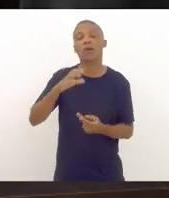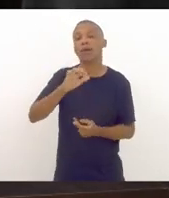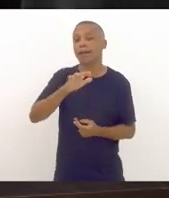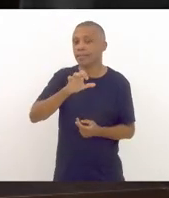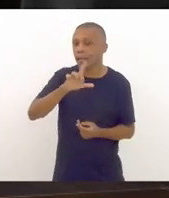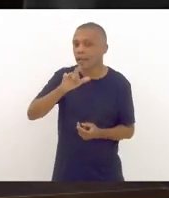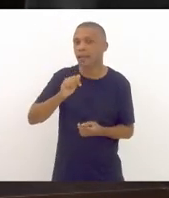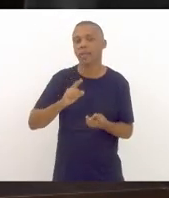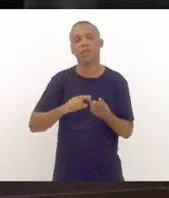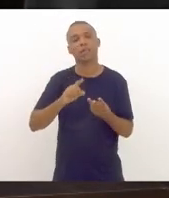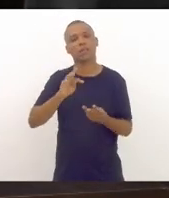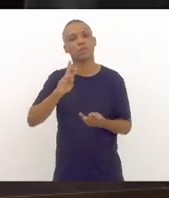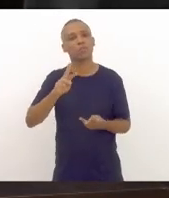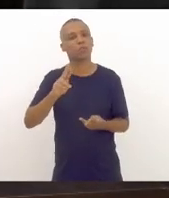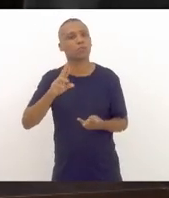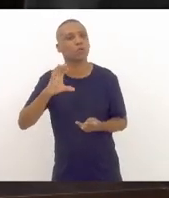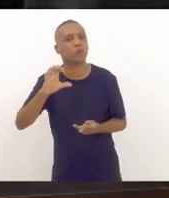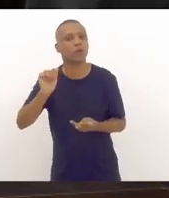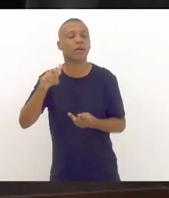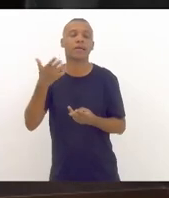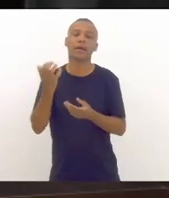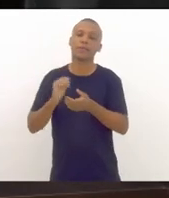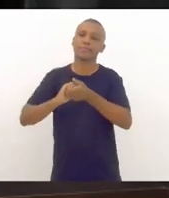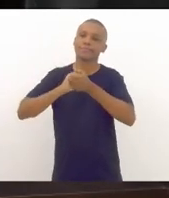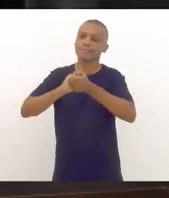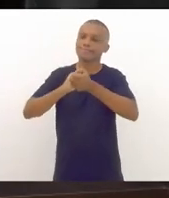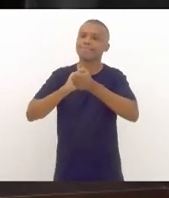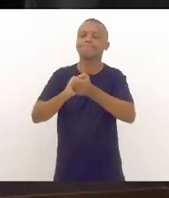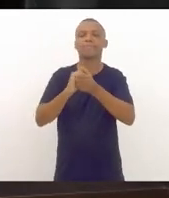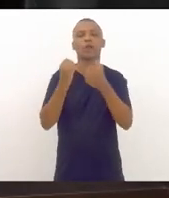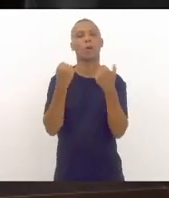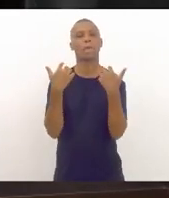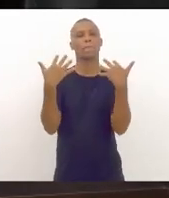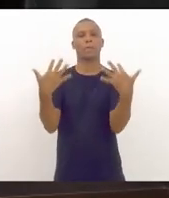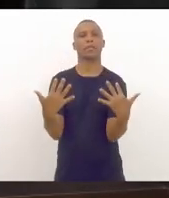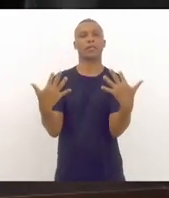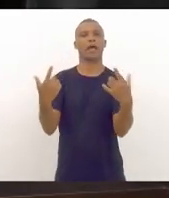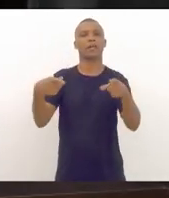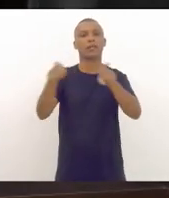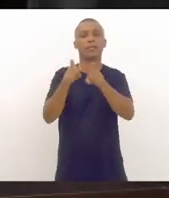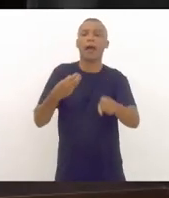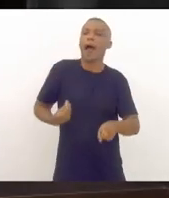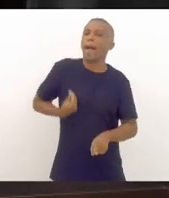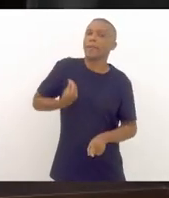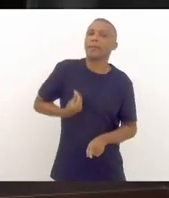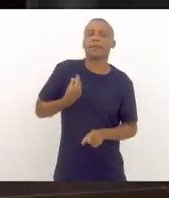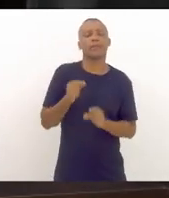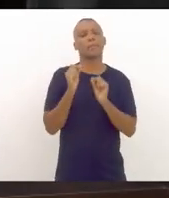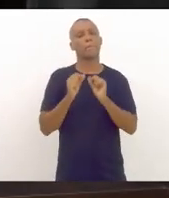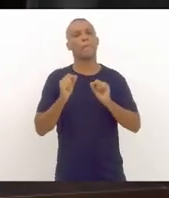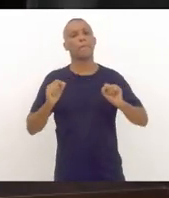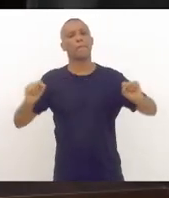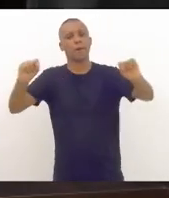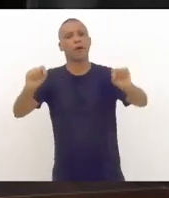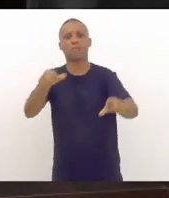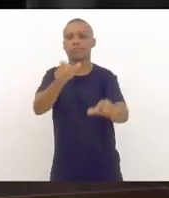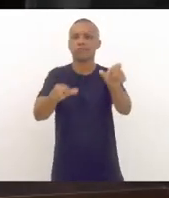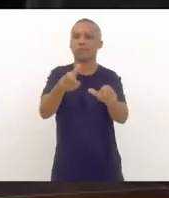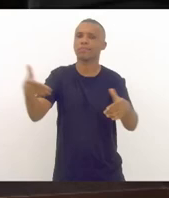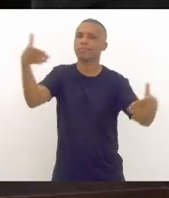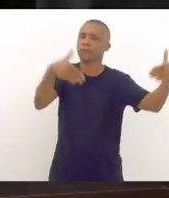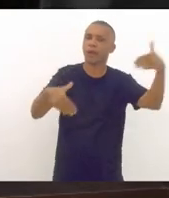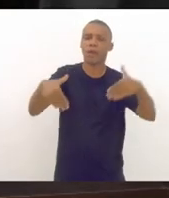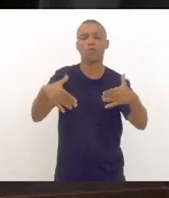Tutuca. Queria saudar aqui o plenário e a presença de cada um dos senhores e senhoras aqui que veio prestigiar